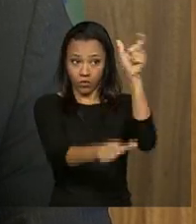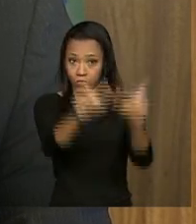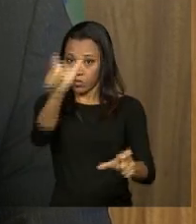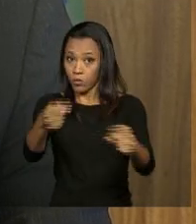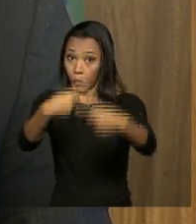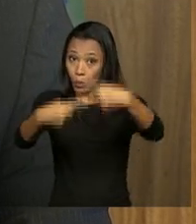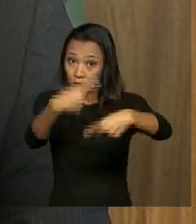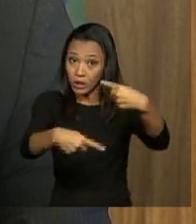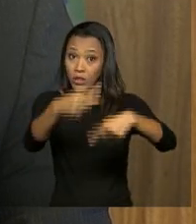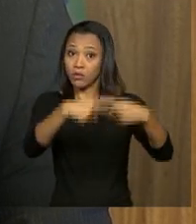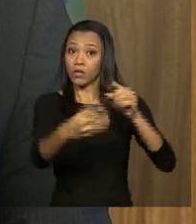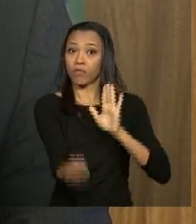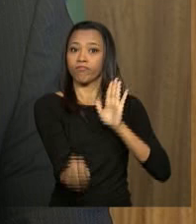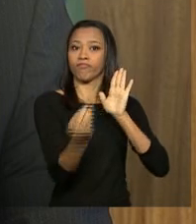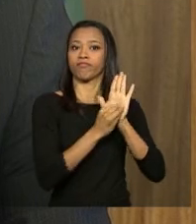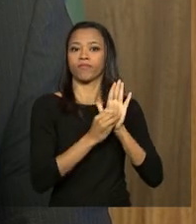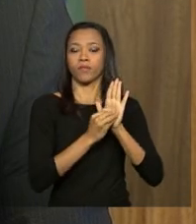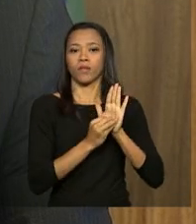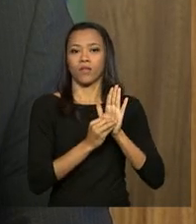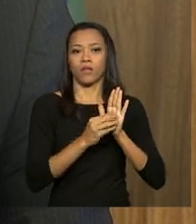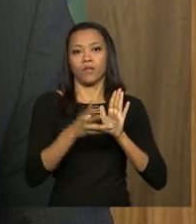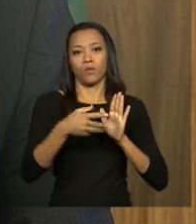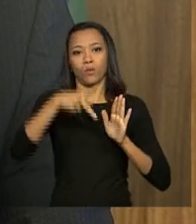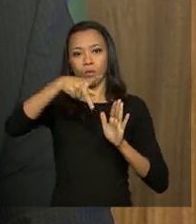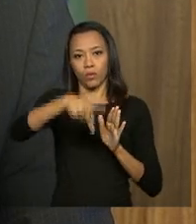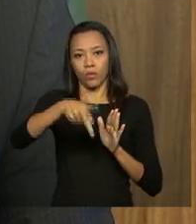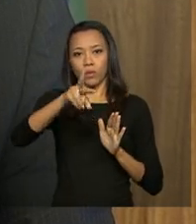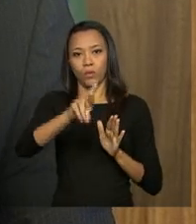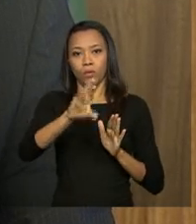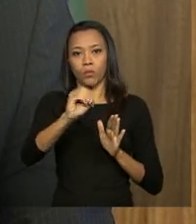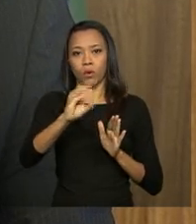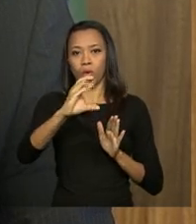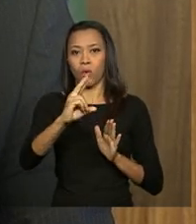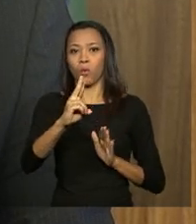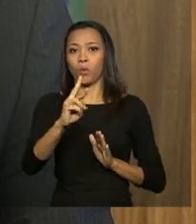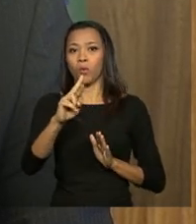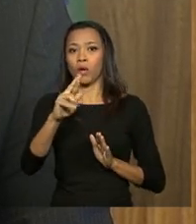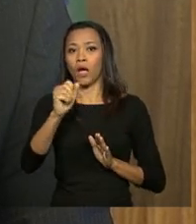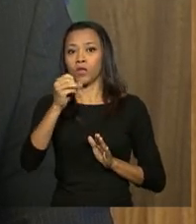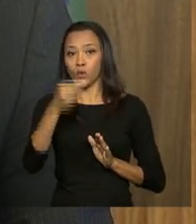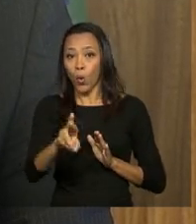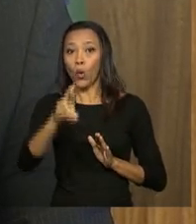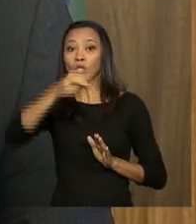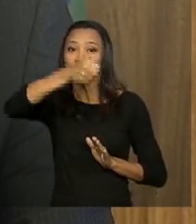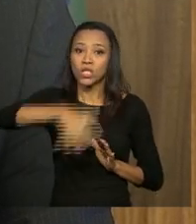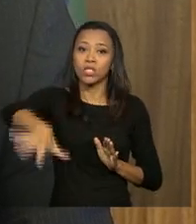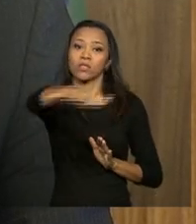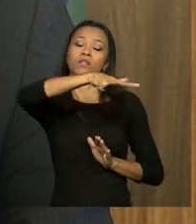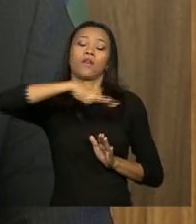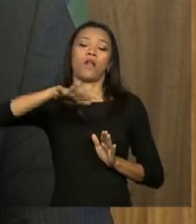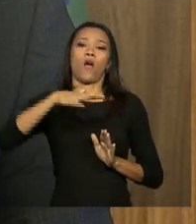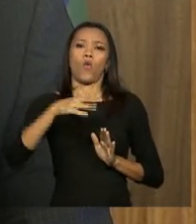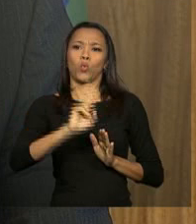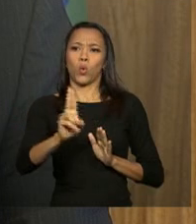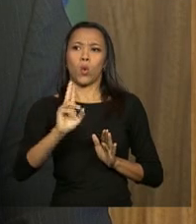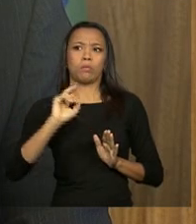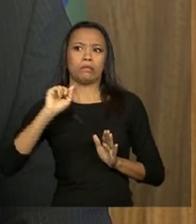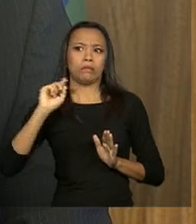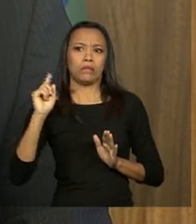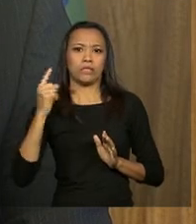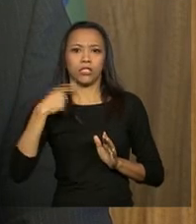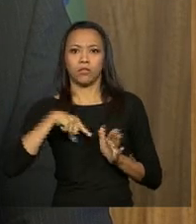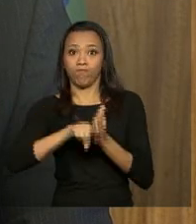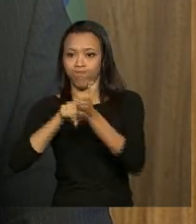na lista do procurador-geral eu queria ponderar que essa lista é um início de um pedido de